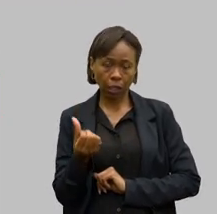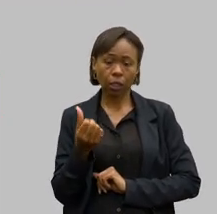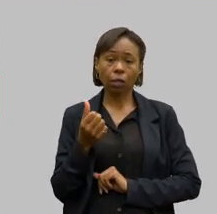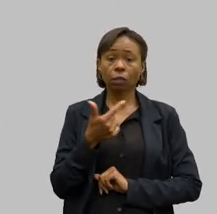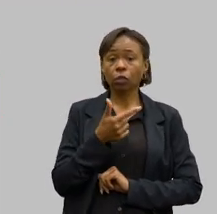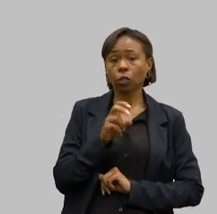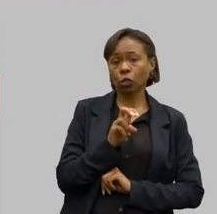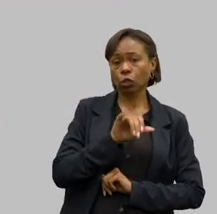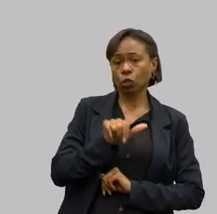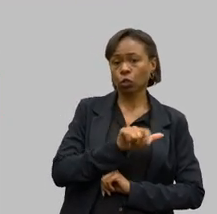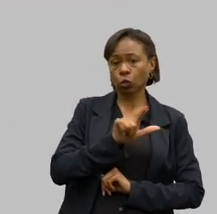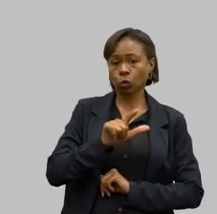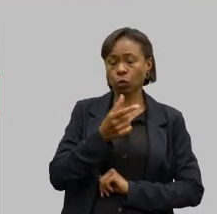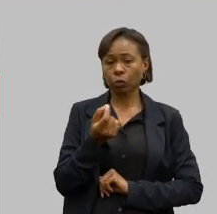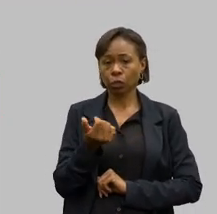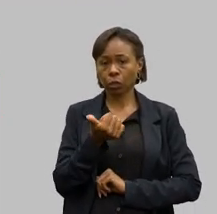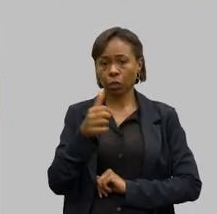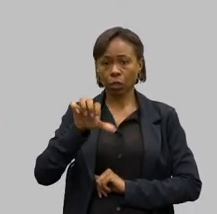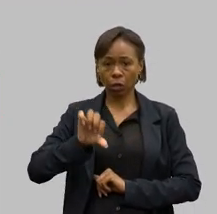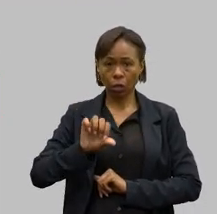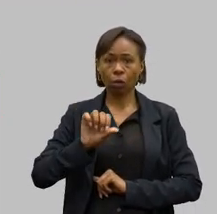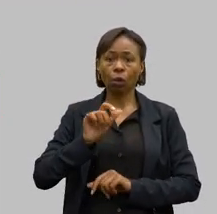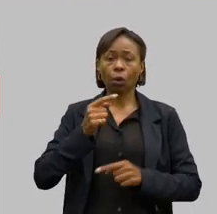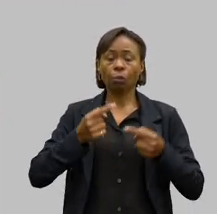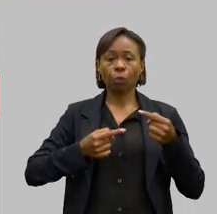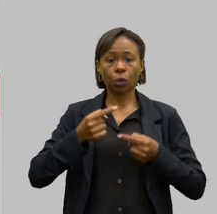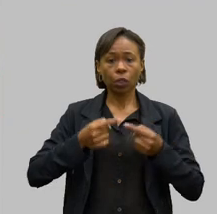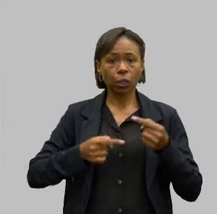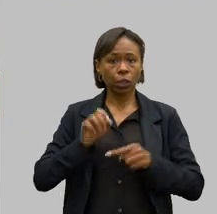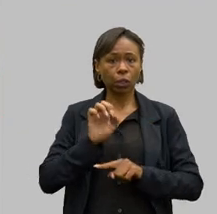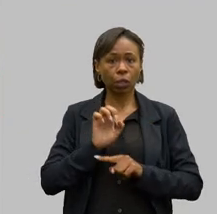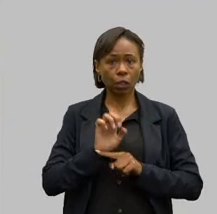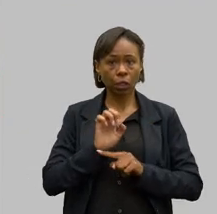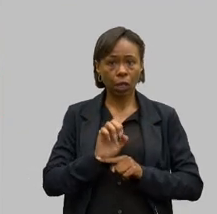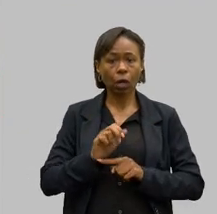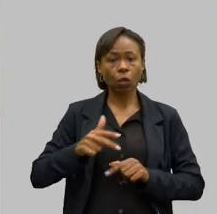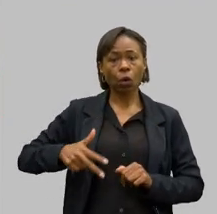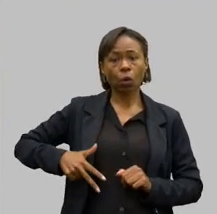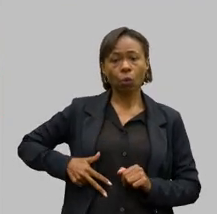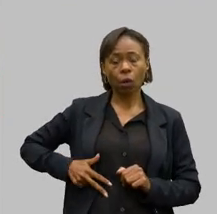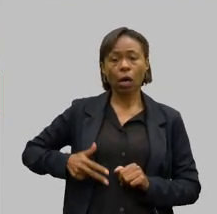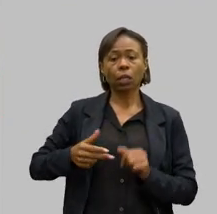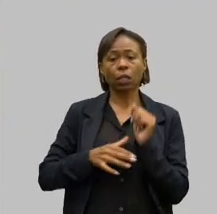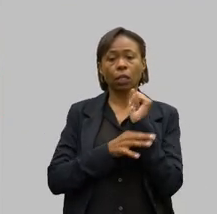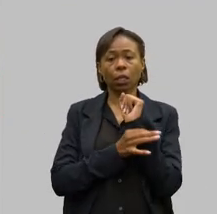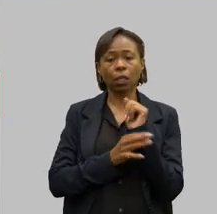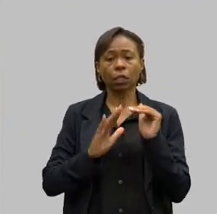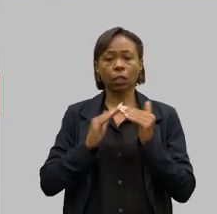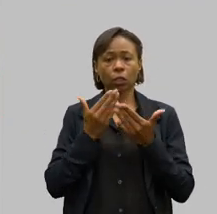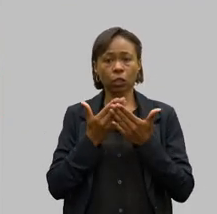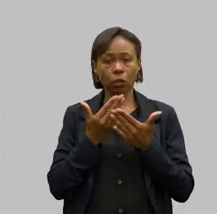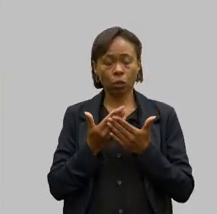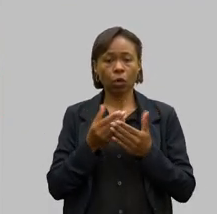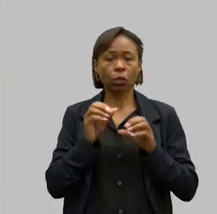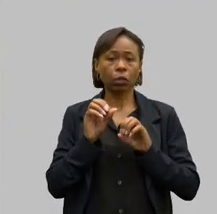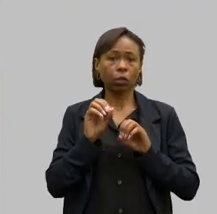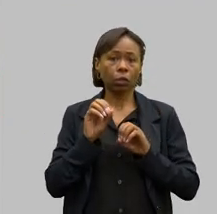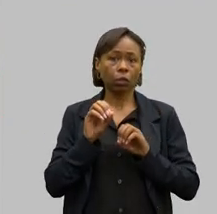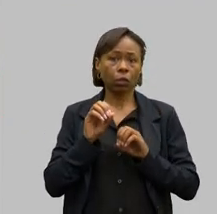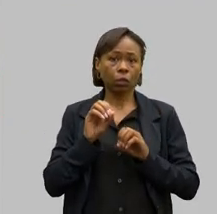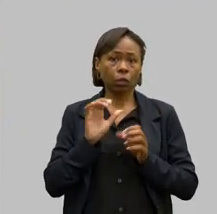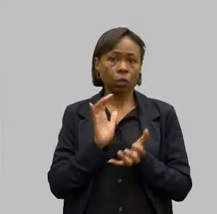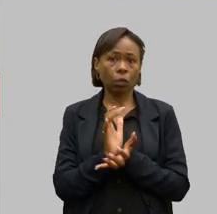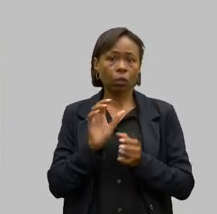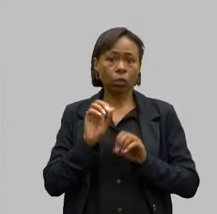2019, que institui a política estadual de promoção da paz nas escolas a ser implementada nos estabelecimentos de ensino vinculados